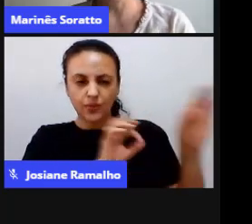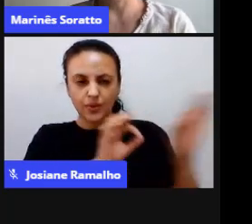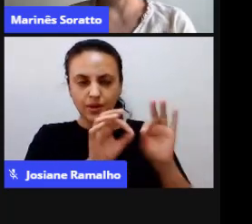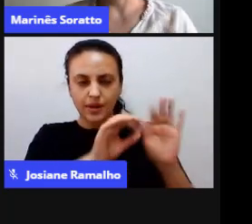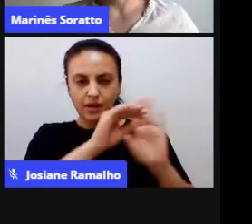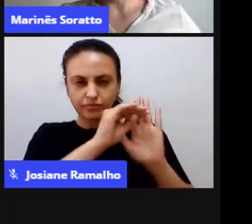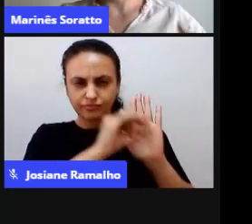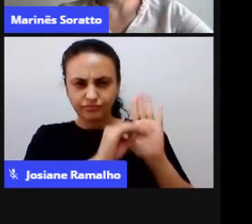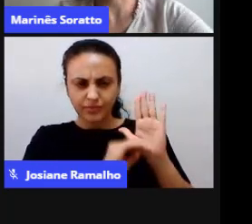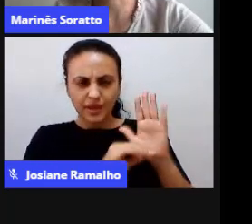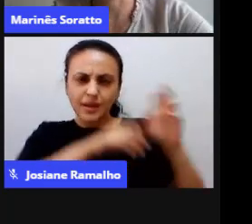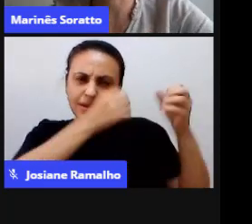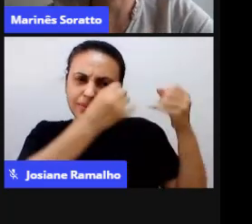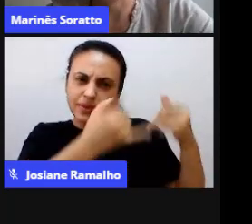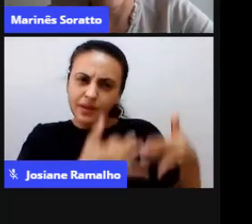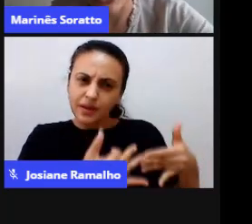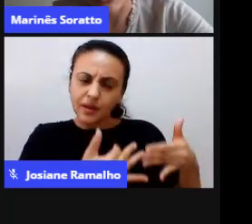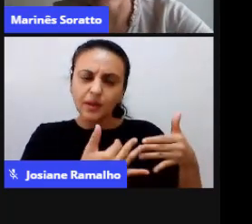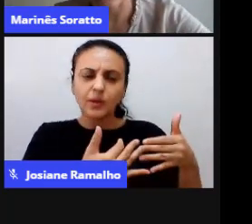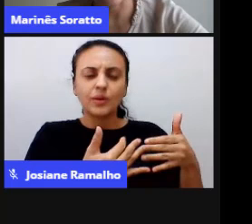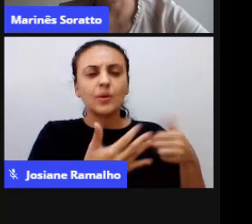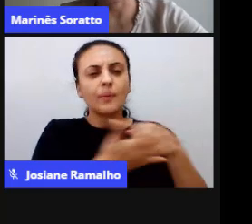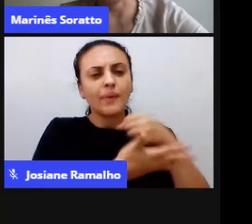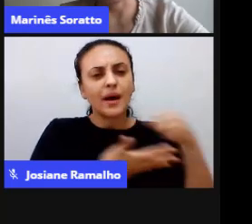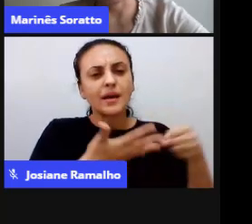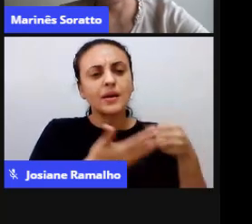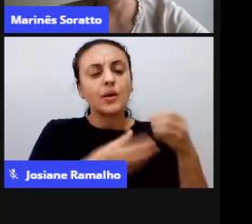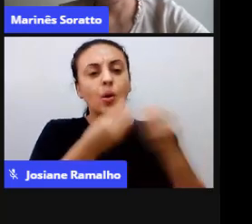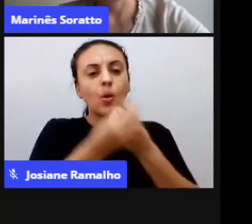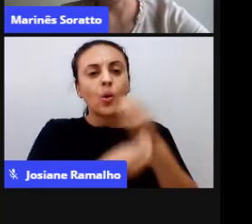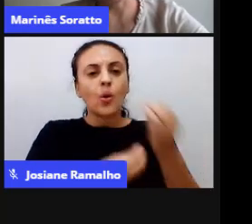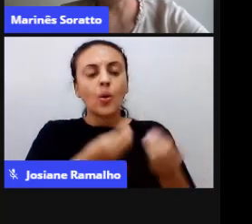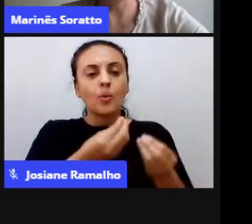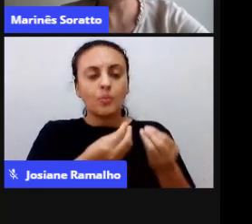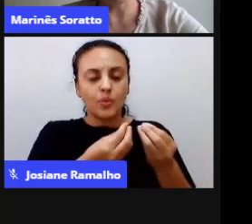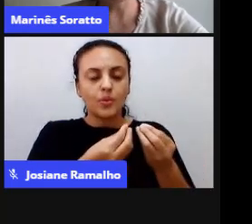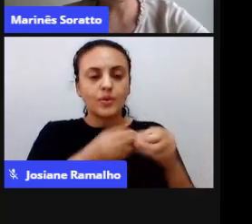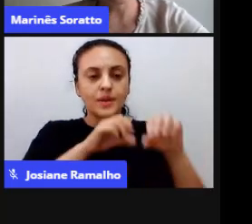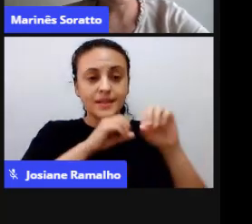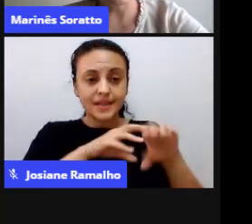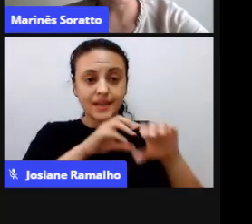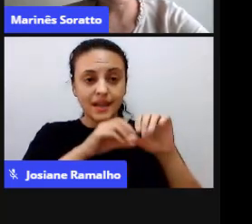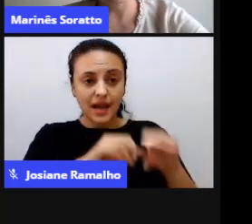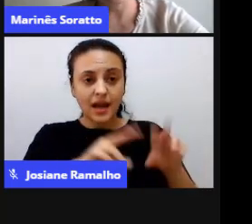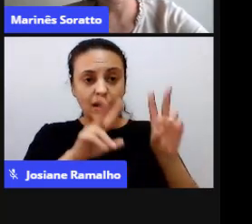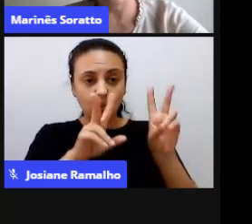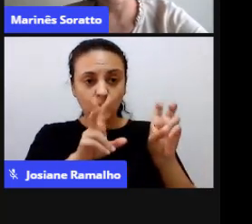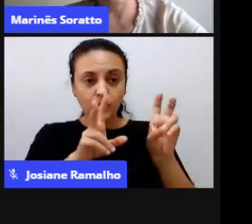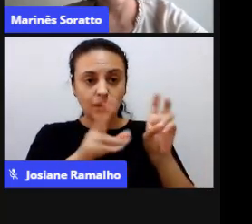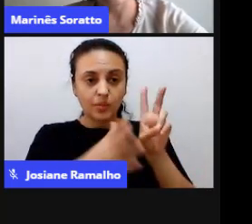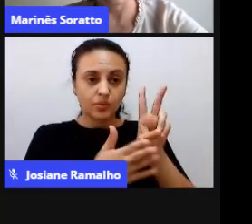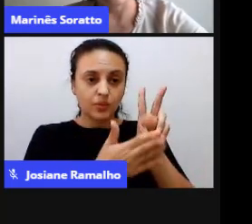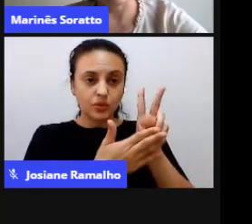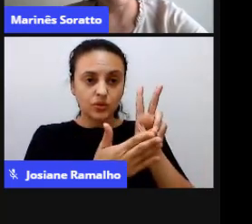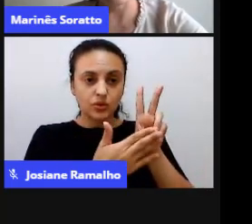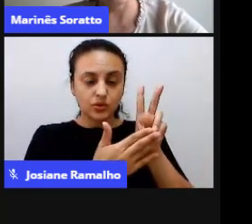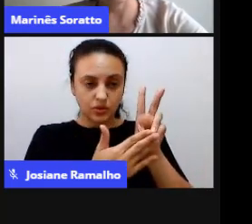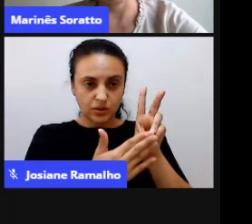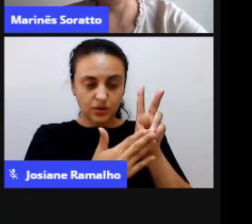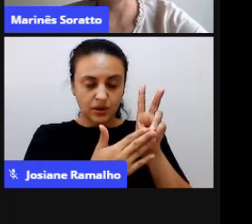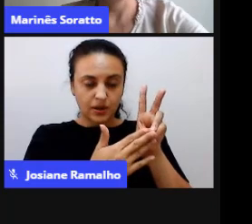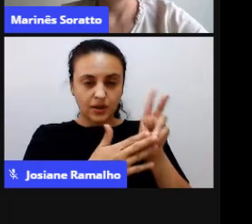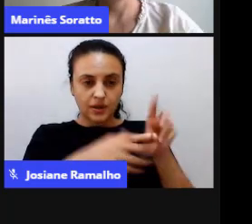de como tratar essa questão indígena na sala de aula, né, tratar como os povos da contemporaneidade, né,